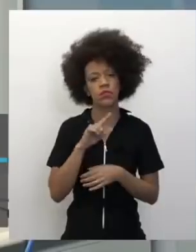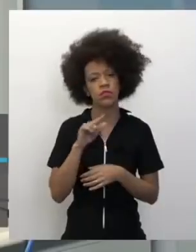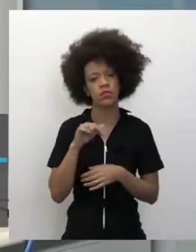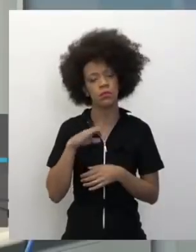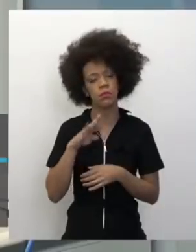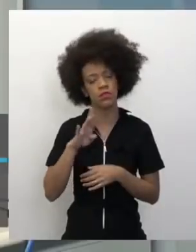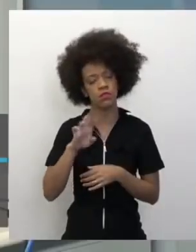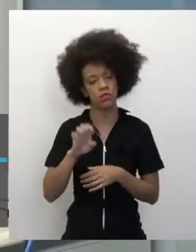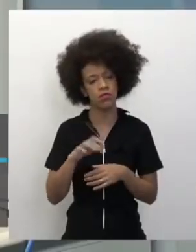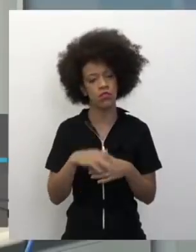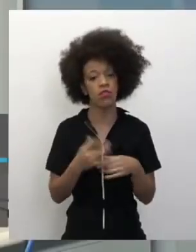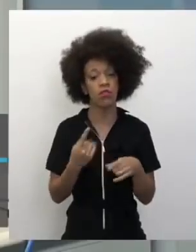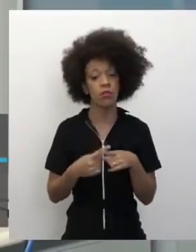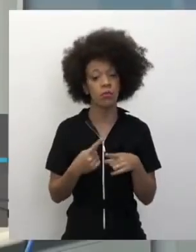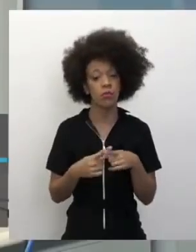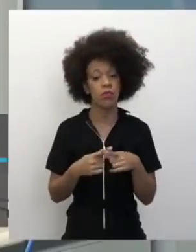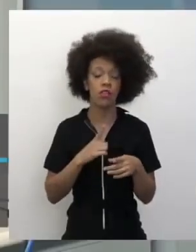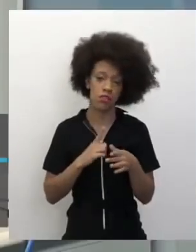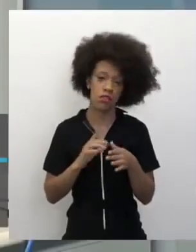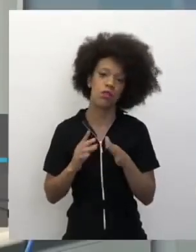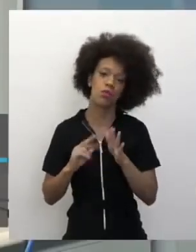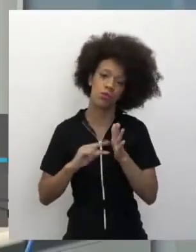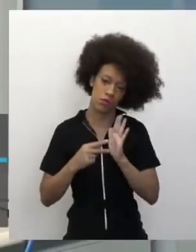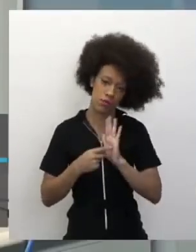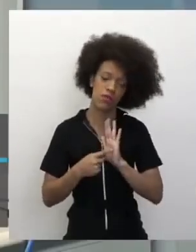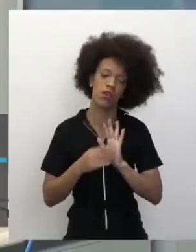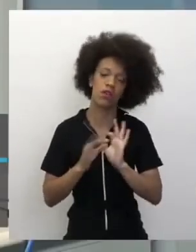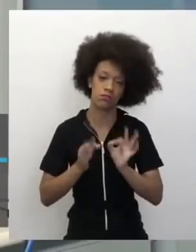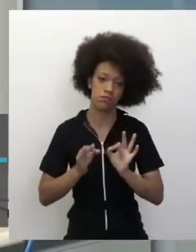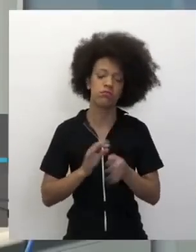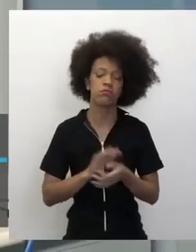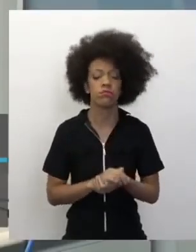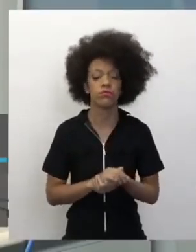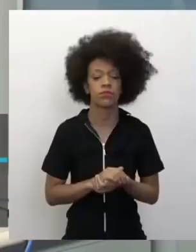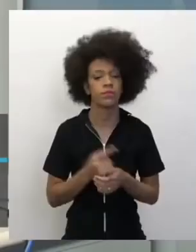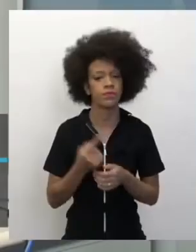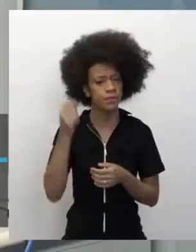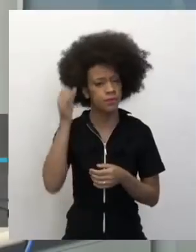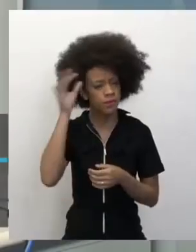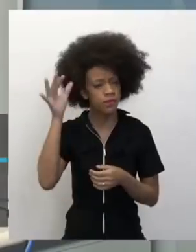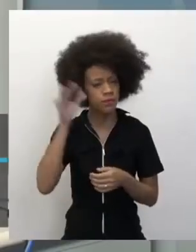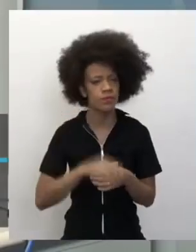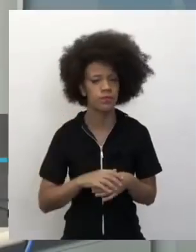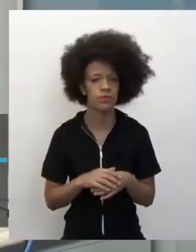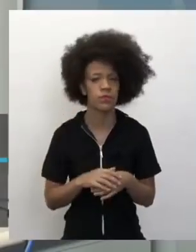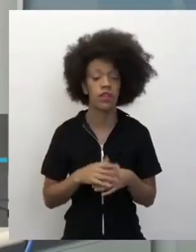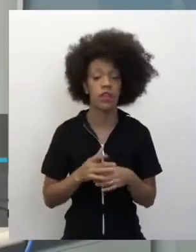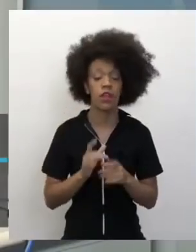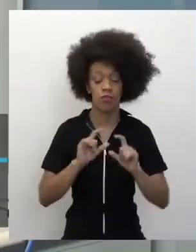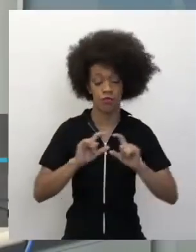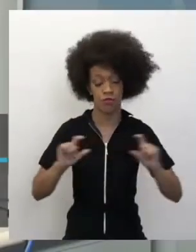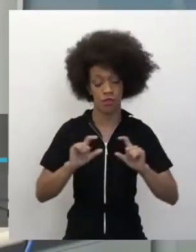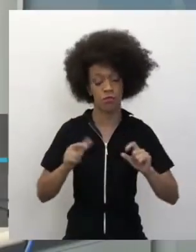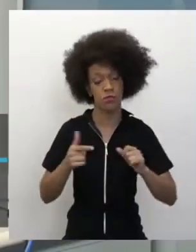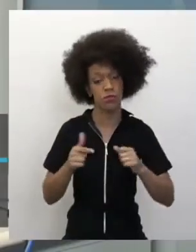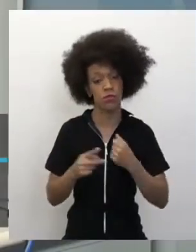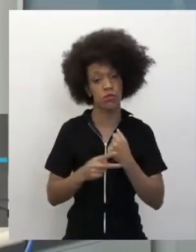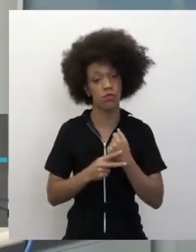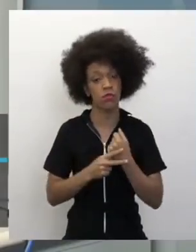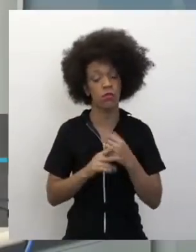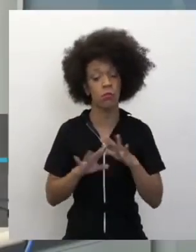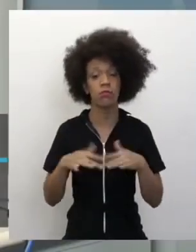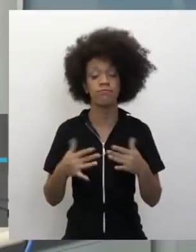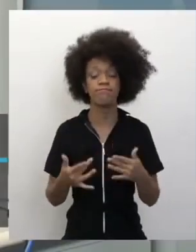tá falando do sentido dos elementos mesmo coesivos, né? Imagino eu. São frases nominais sem verbos,